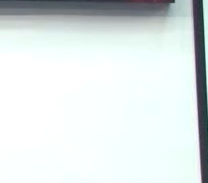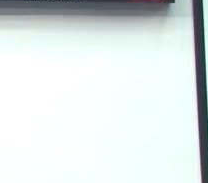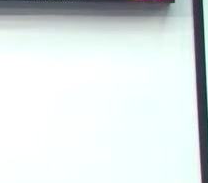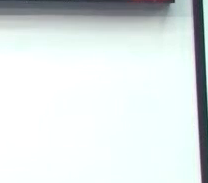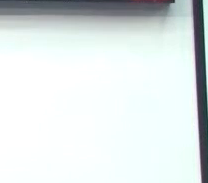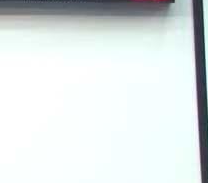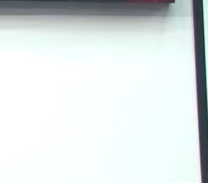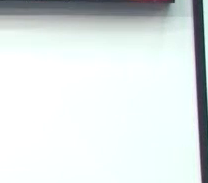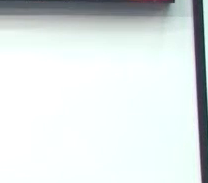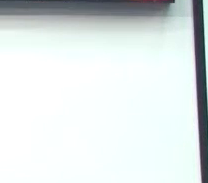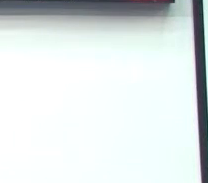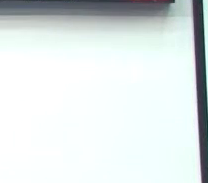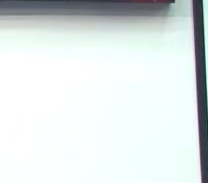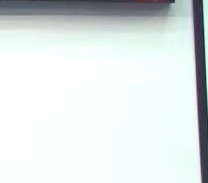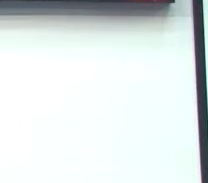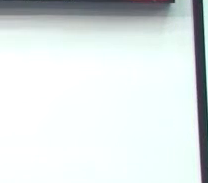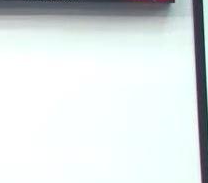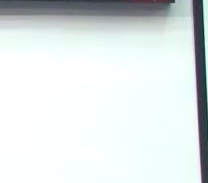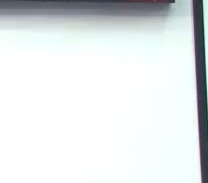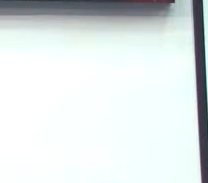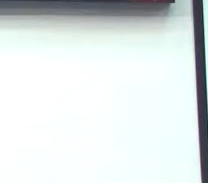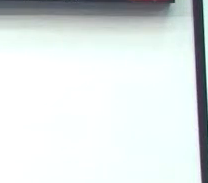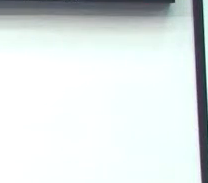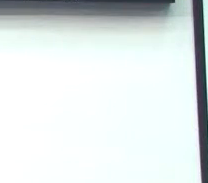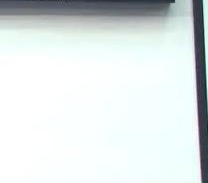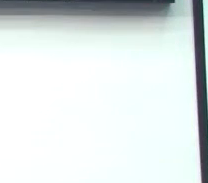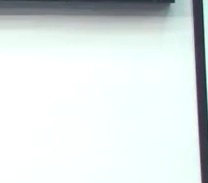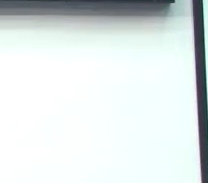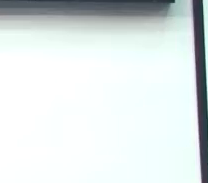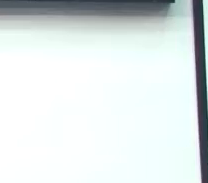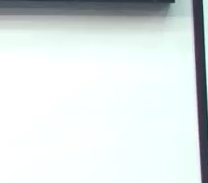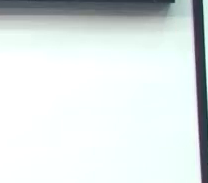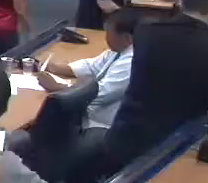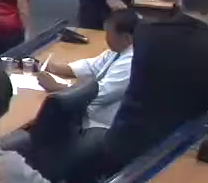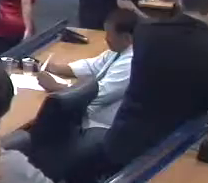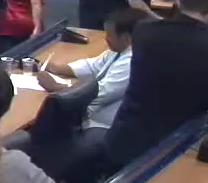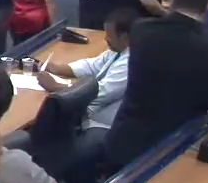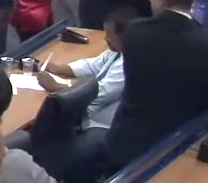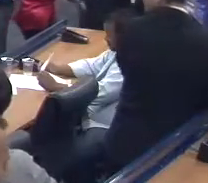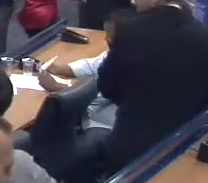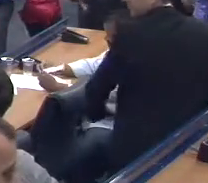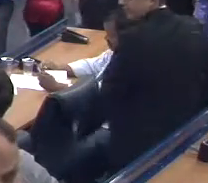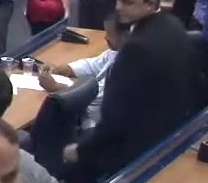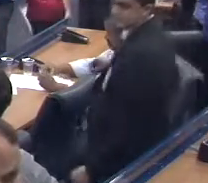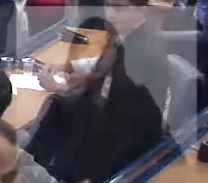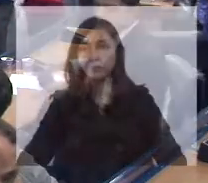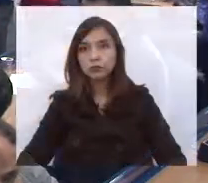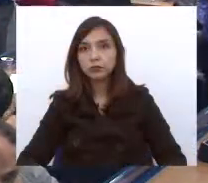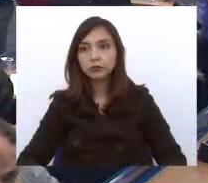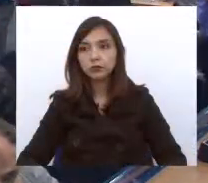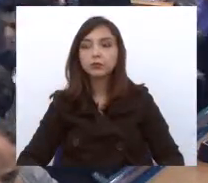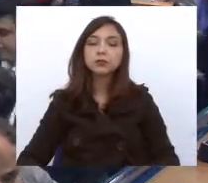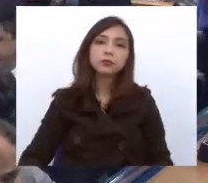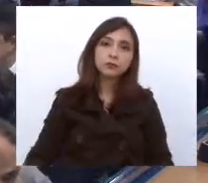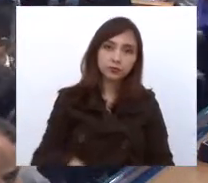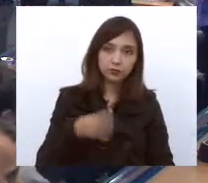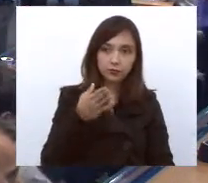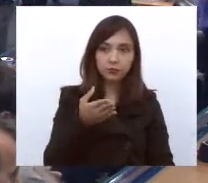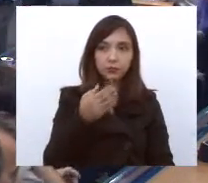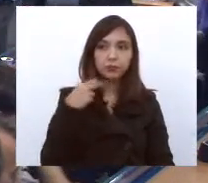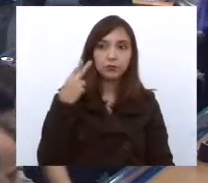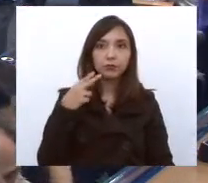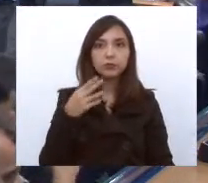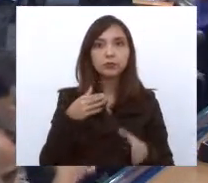Encerrada a votação, considerado as comissões. Pela ordem, vereador Samuel Vasconcelos. Senhor presidente, como possibilita o